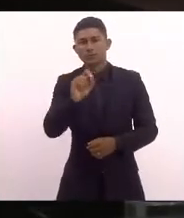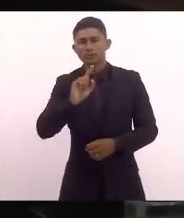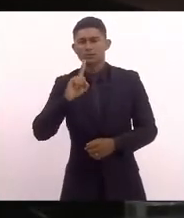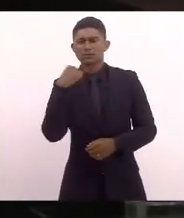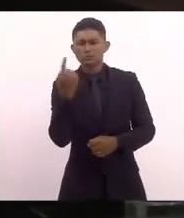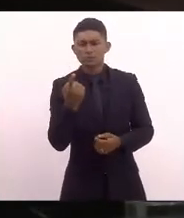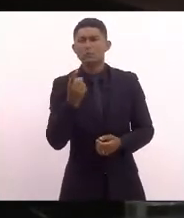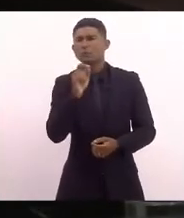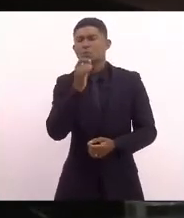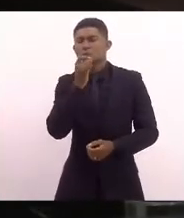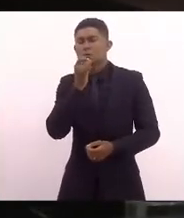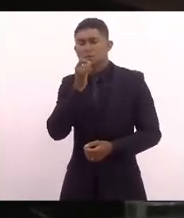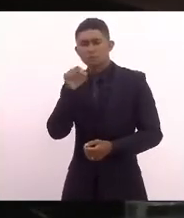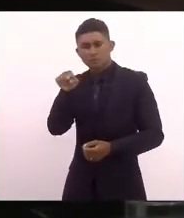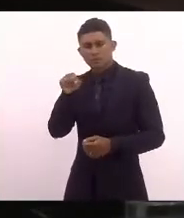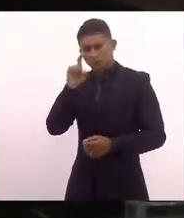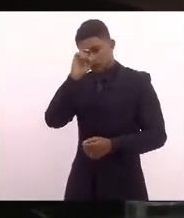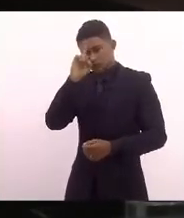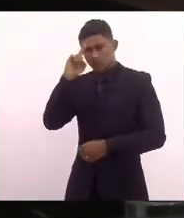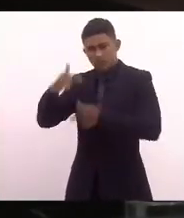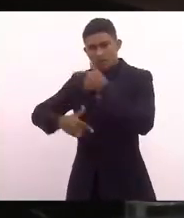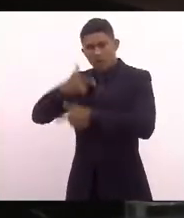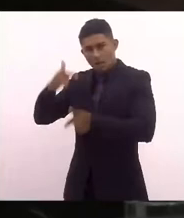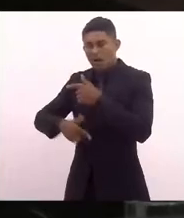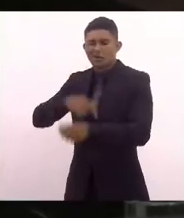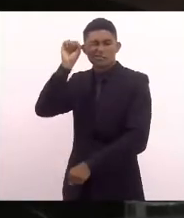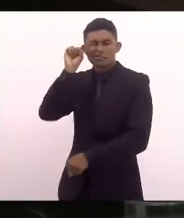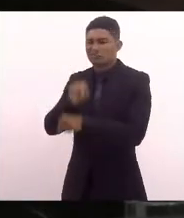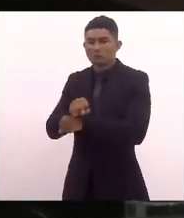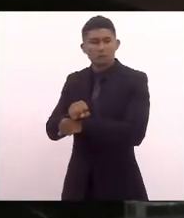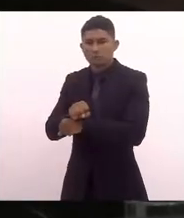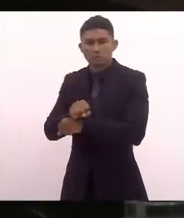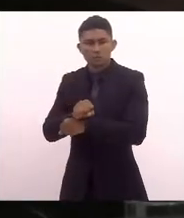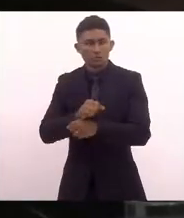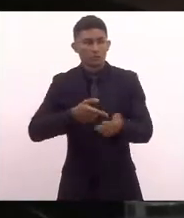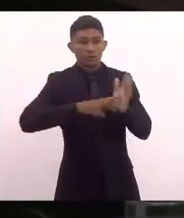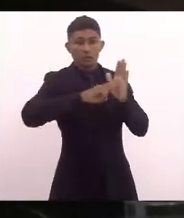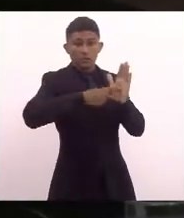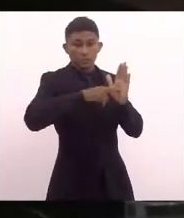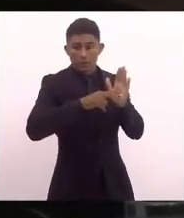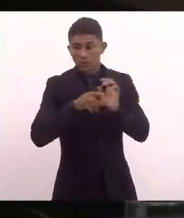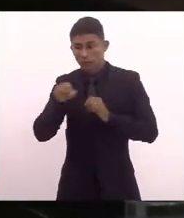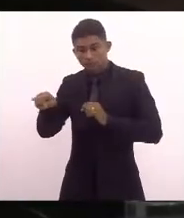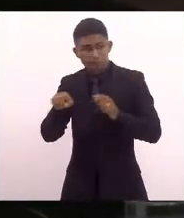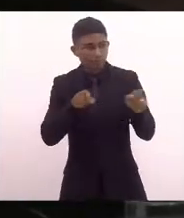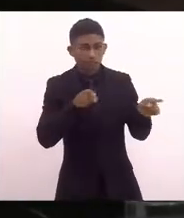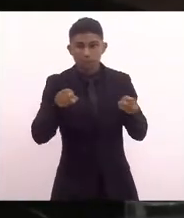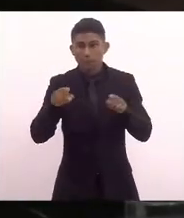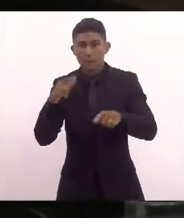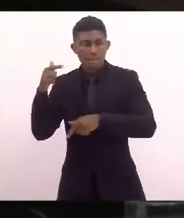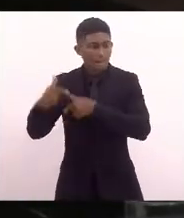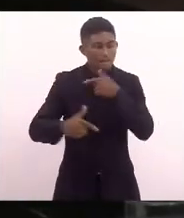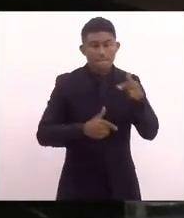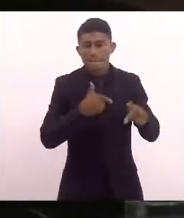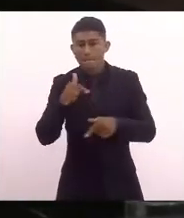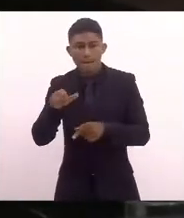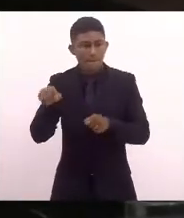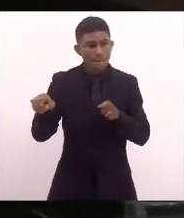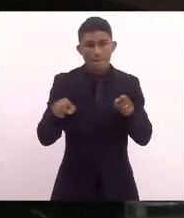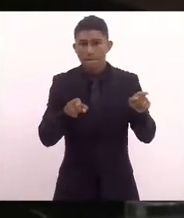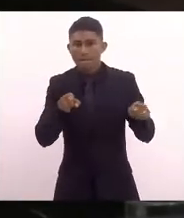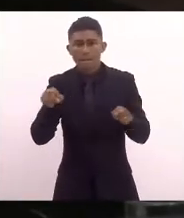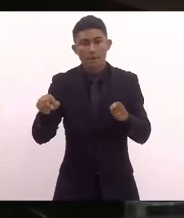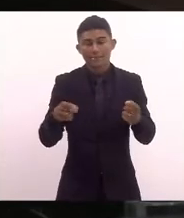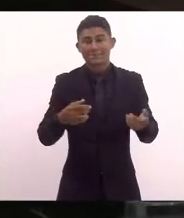atividades funcionais para estar no sindicato trabalhando. Então, a gente consegue, com